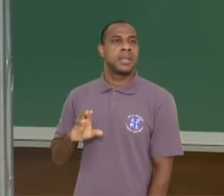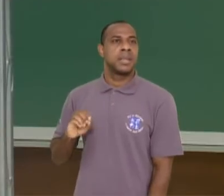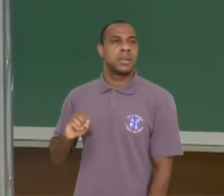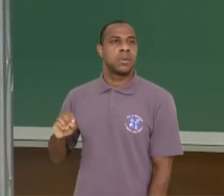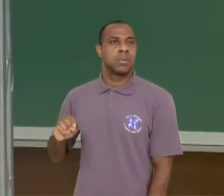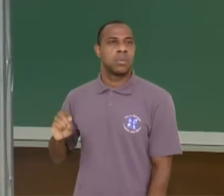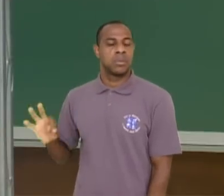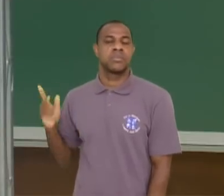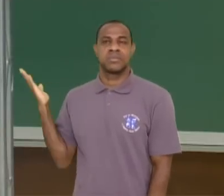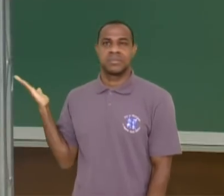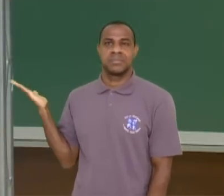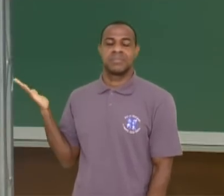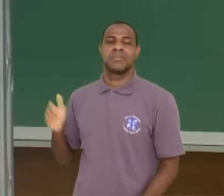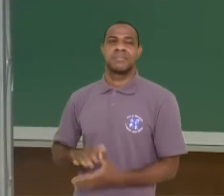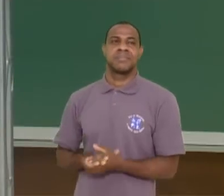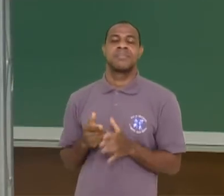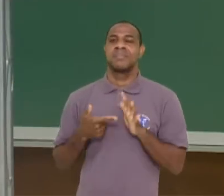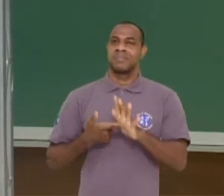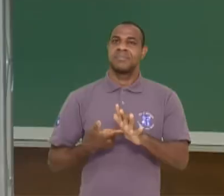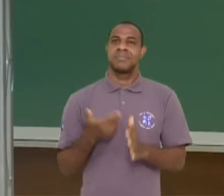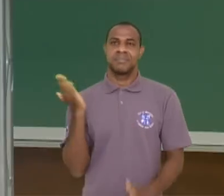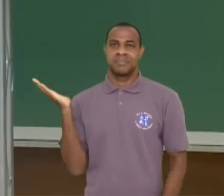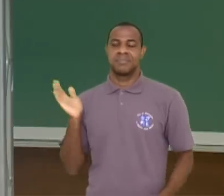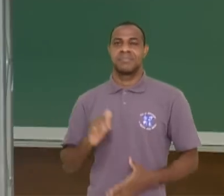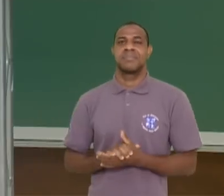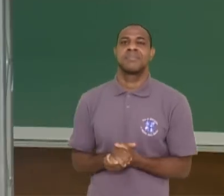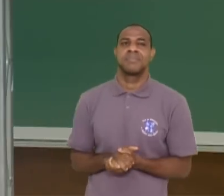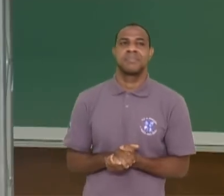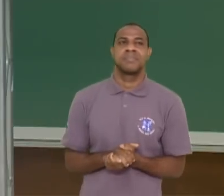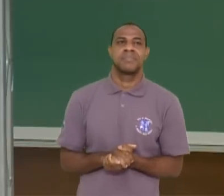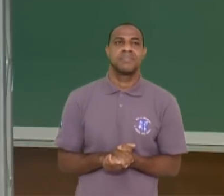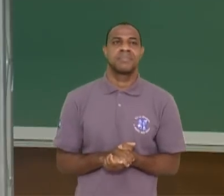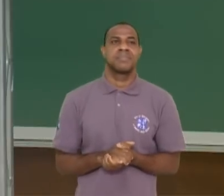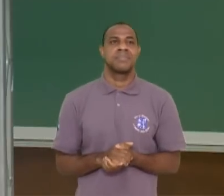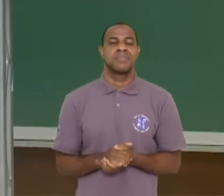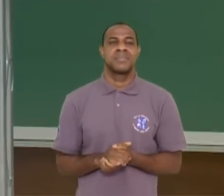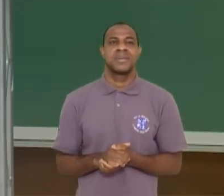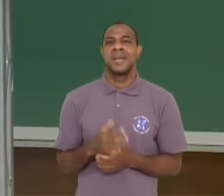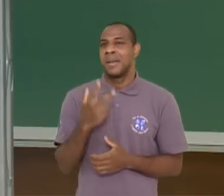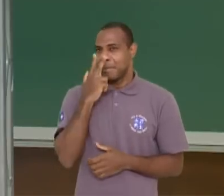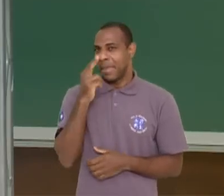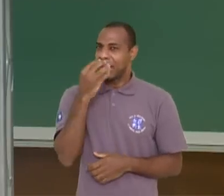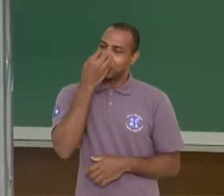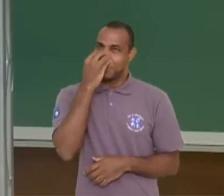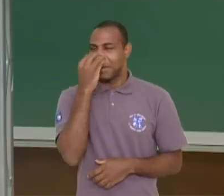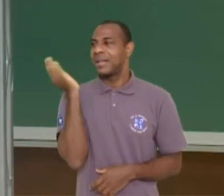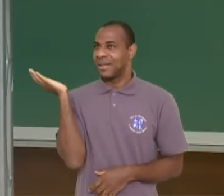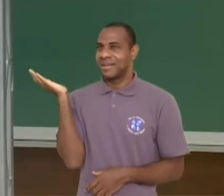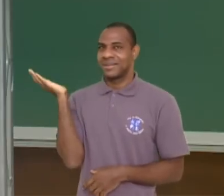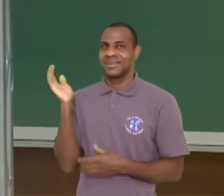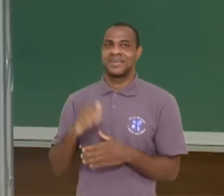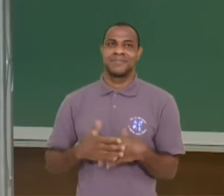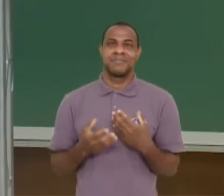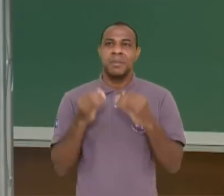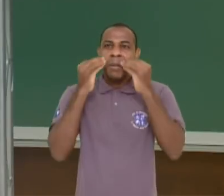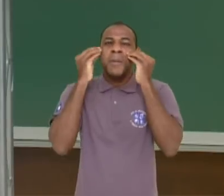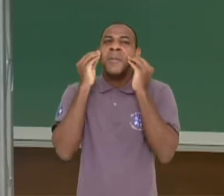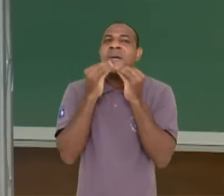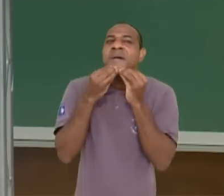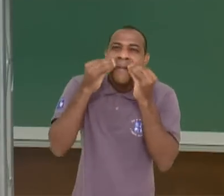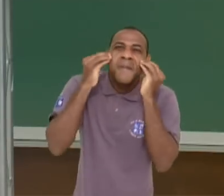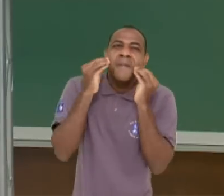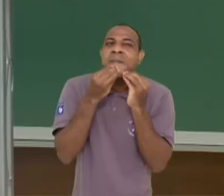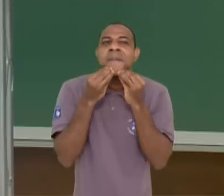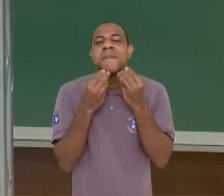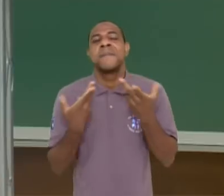das manifestações da mímica, nós temos a presença deste palhaço novamente, né? Que ali entra dentro do contexto literal da